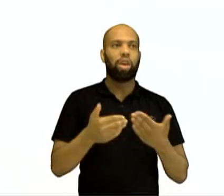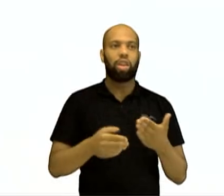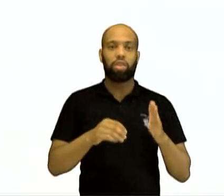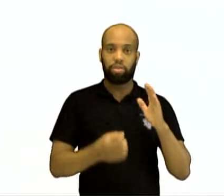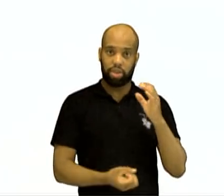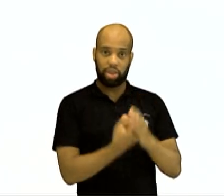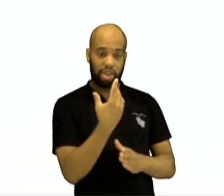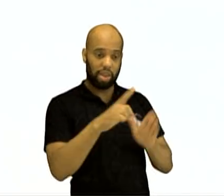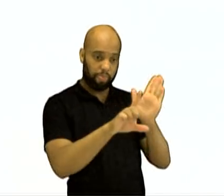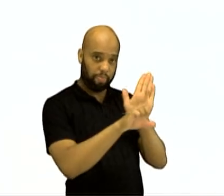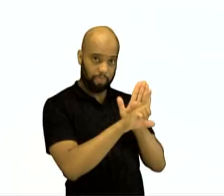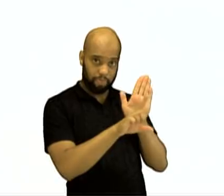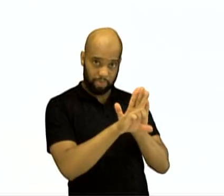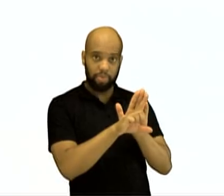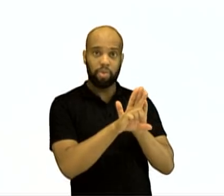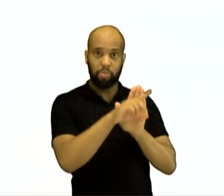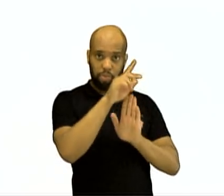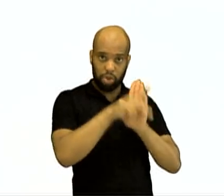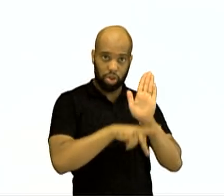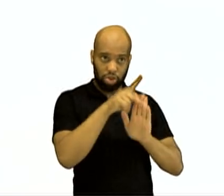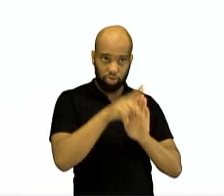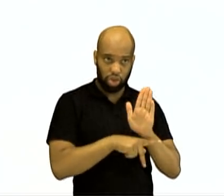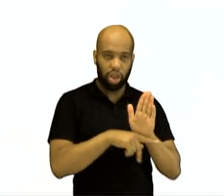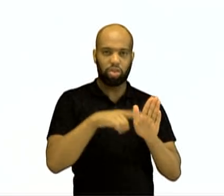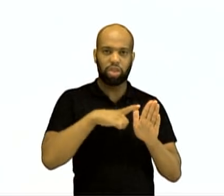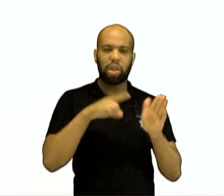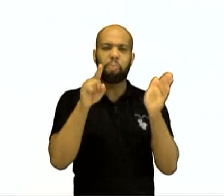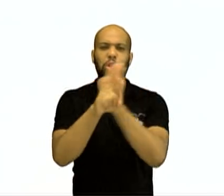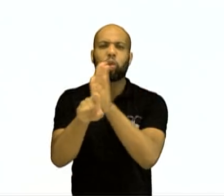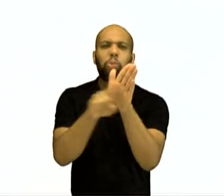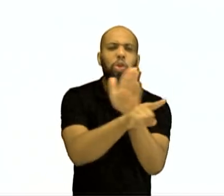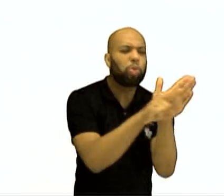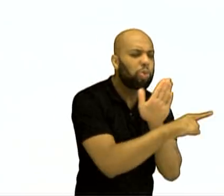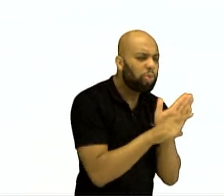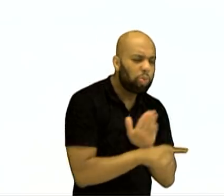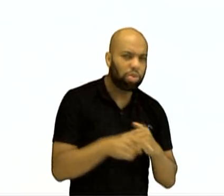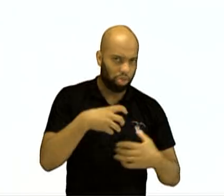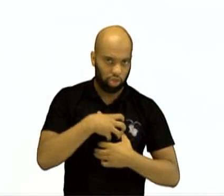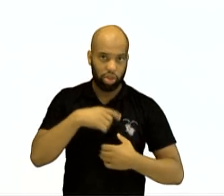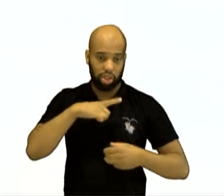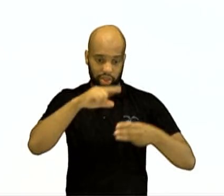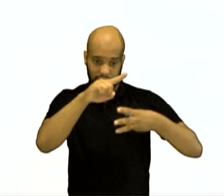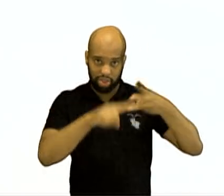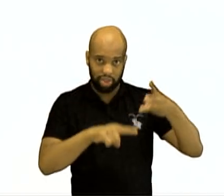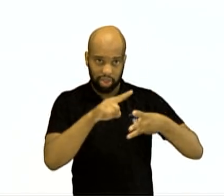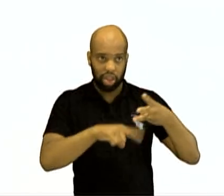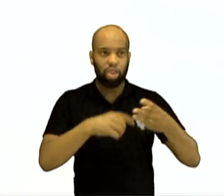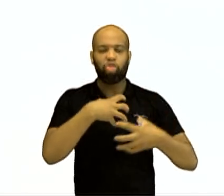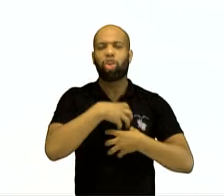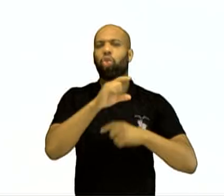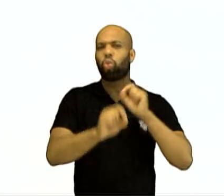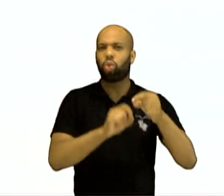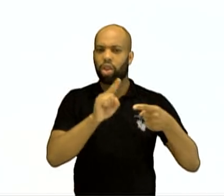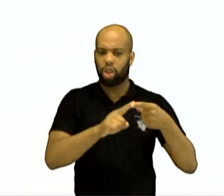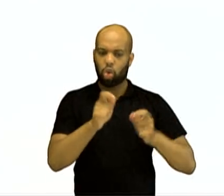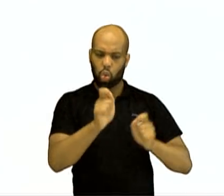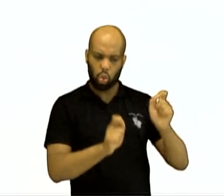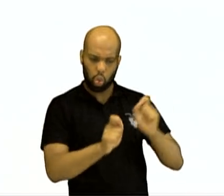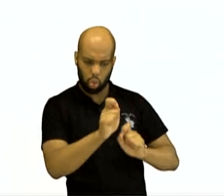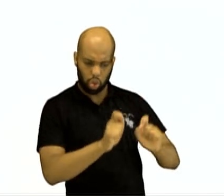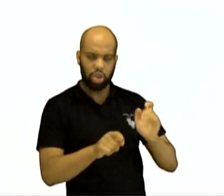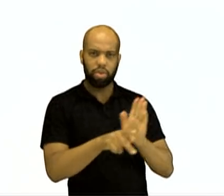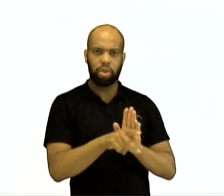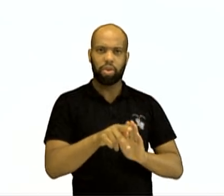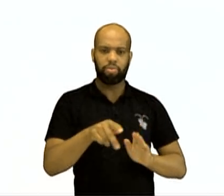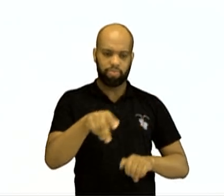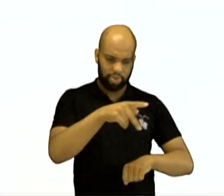projetos de lei, plebiscito, eleições, referendo e audiências públicas são formas de controle da nação, letra A,